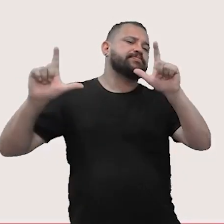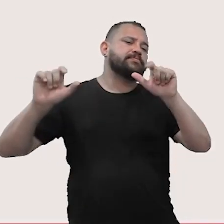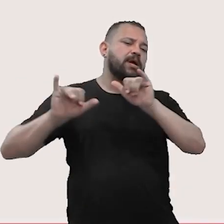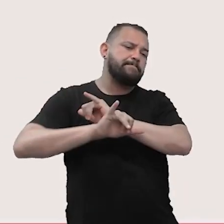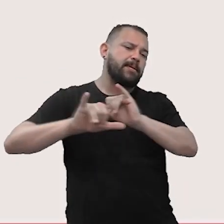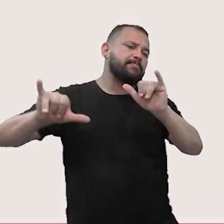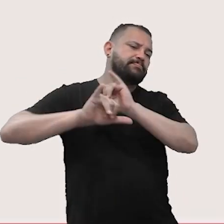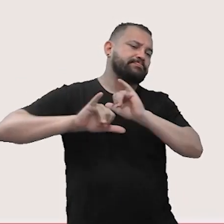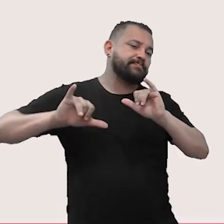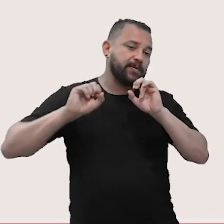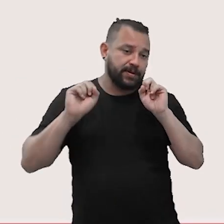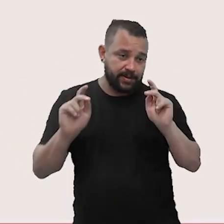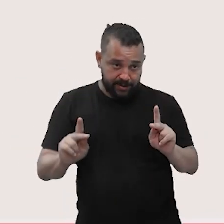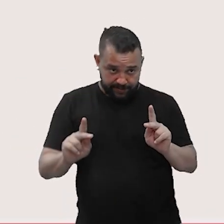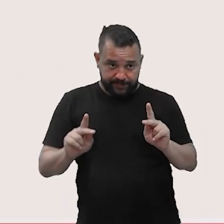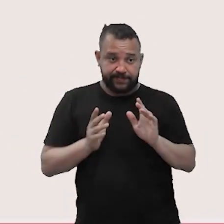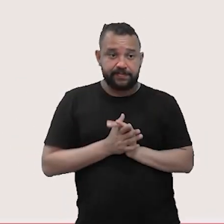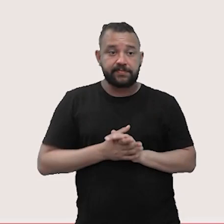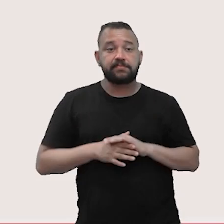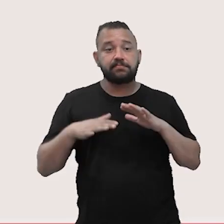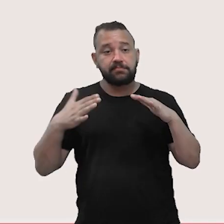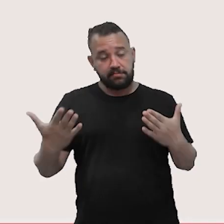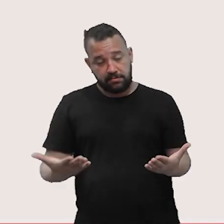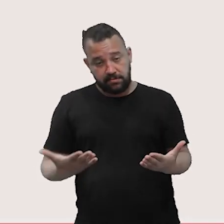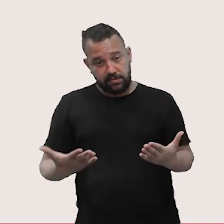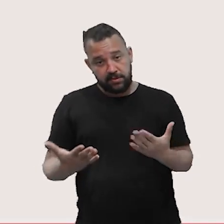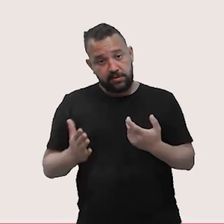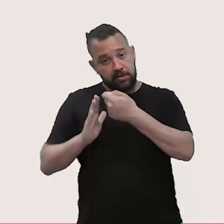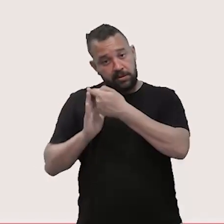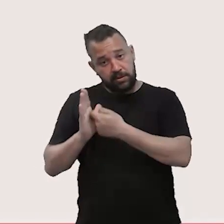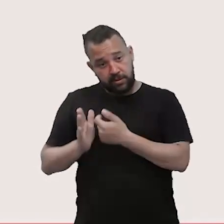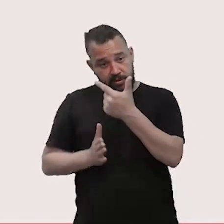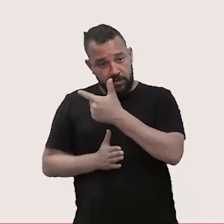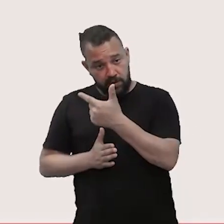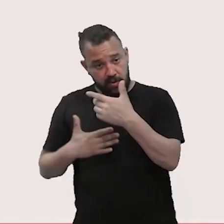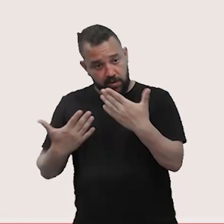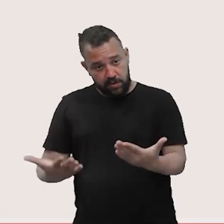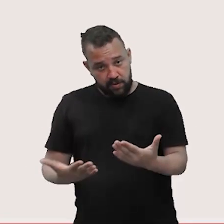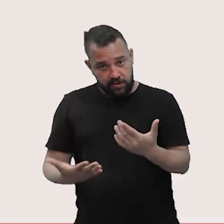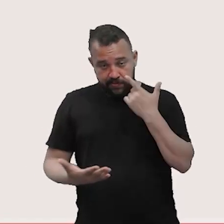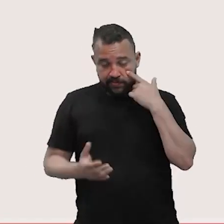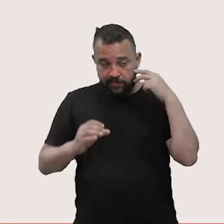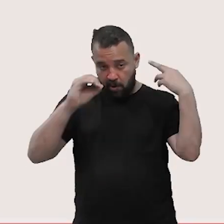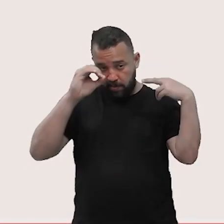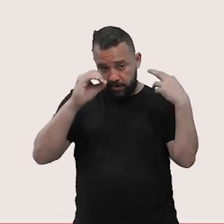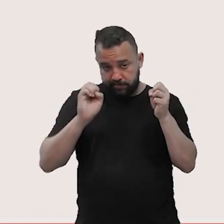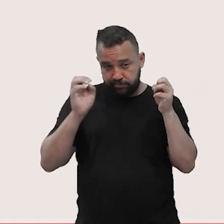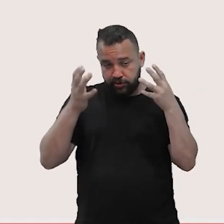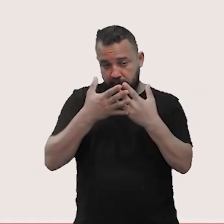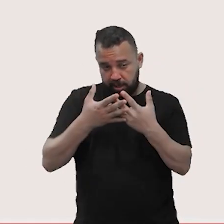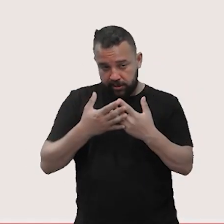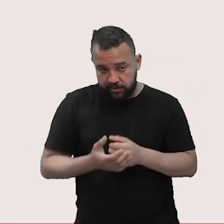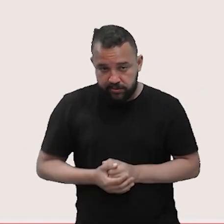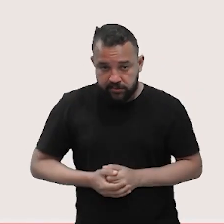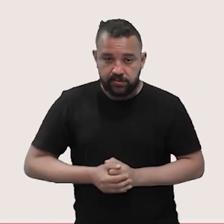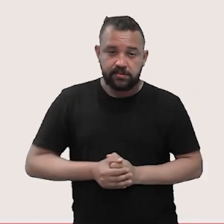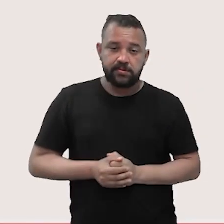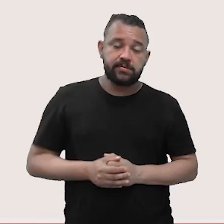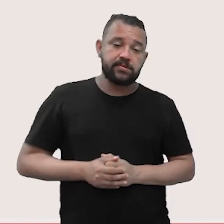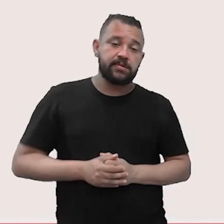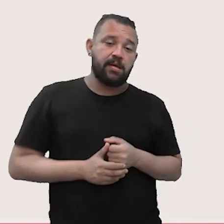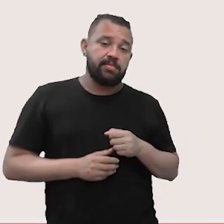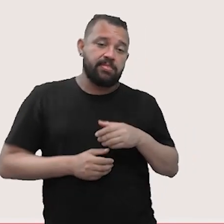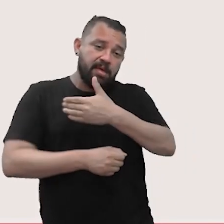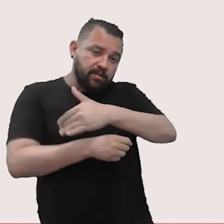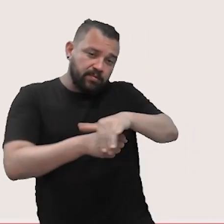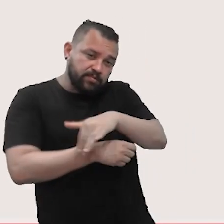Ok? Então, veja. O texto 2, passa lá, Robertão, diz o seguinte. Nas ruas, na